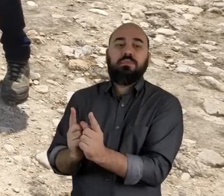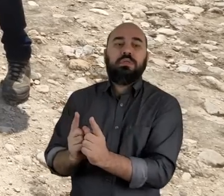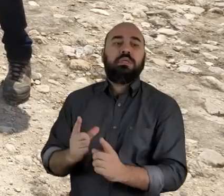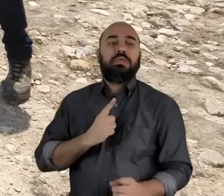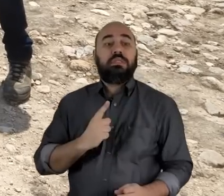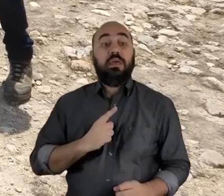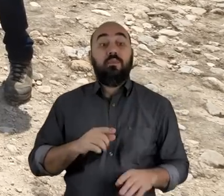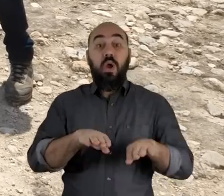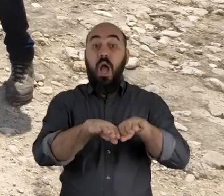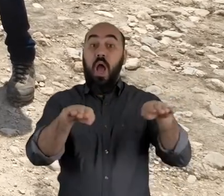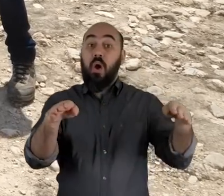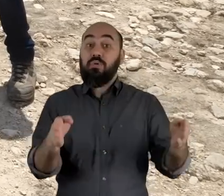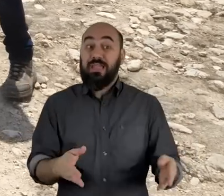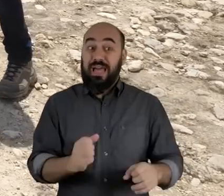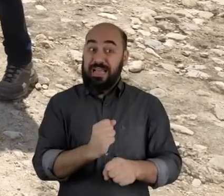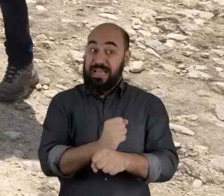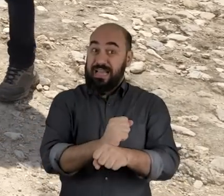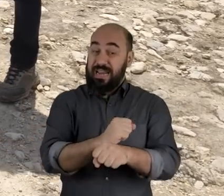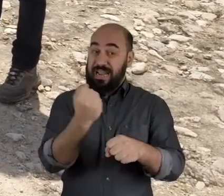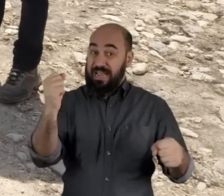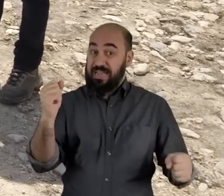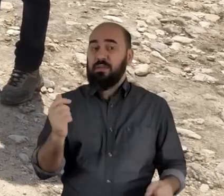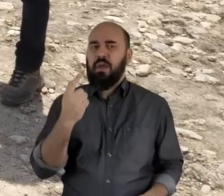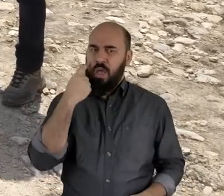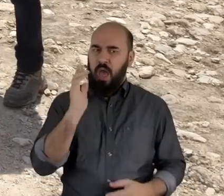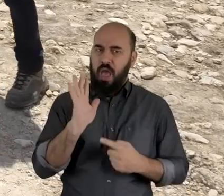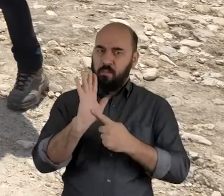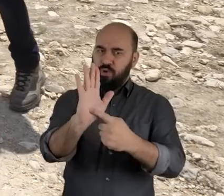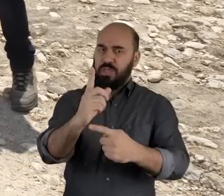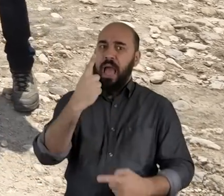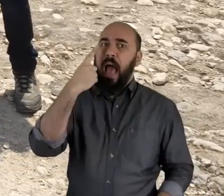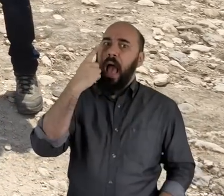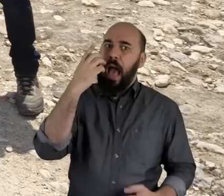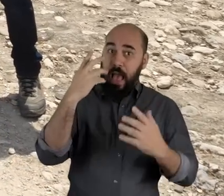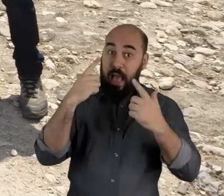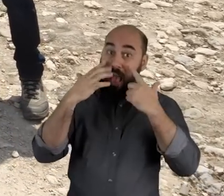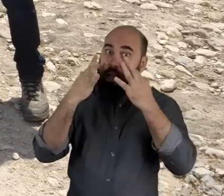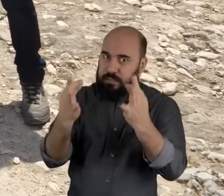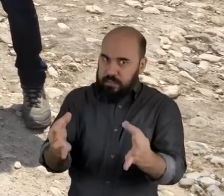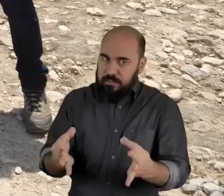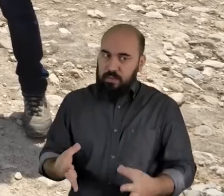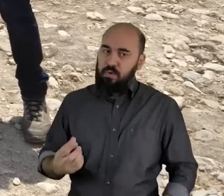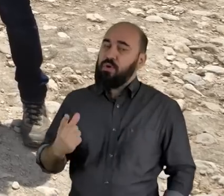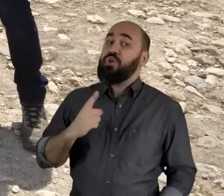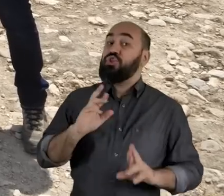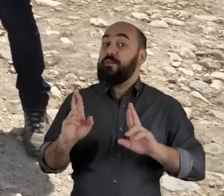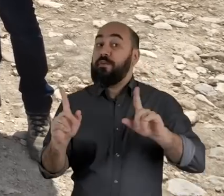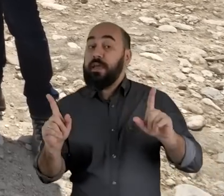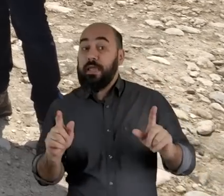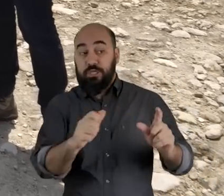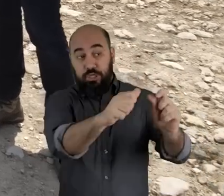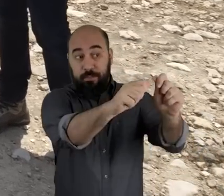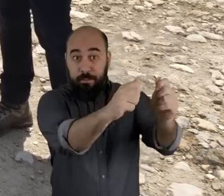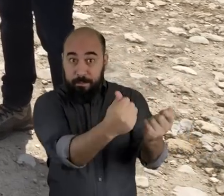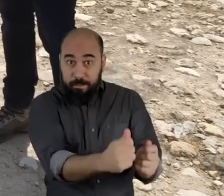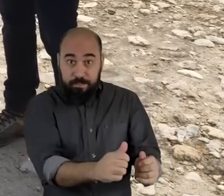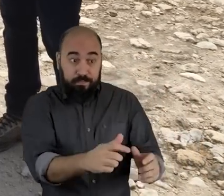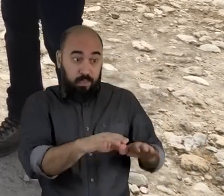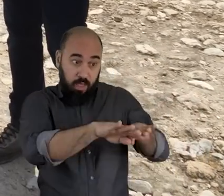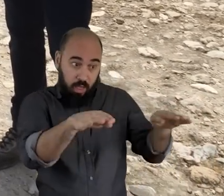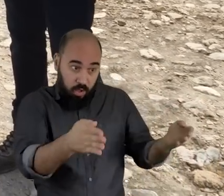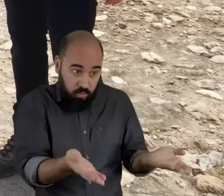Aqui nós temos um altar muito grande e eu quero chamar a sua atenção para um detalhe que diferencia os altares pagãos